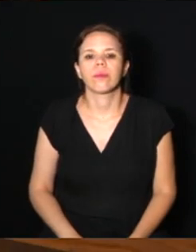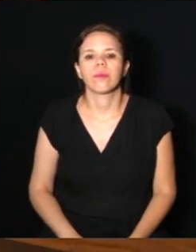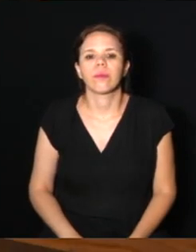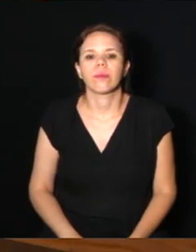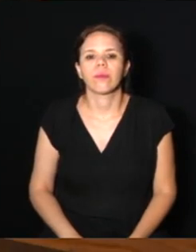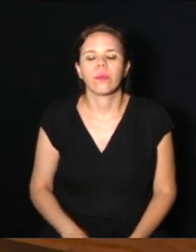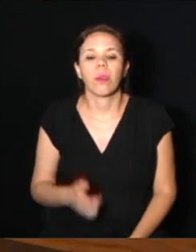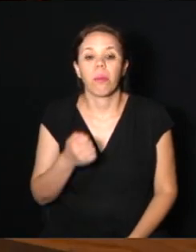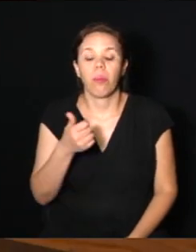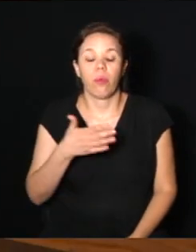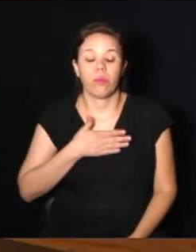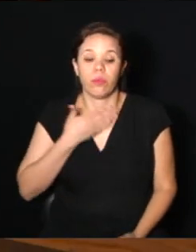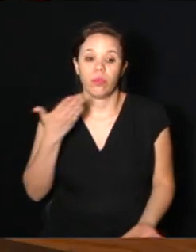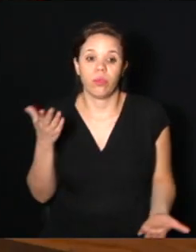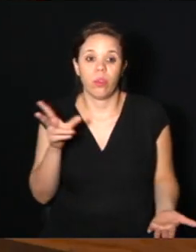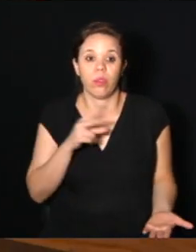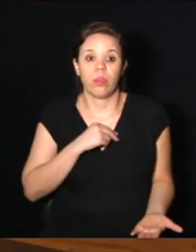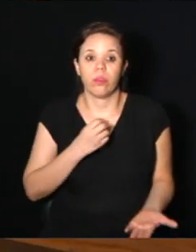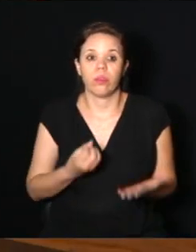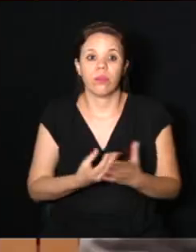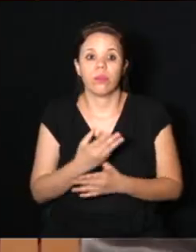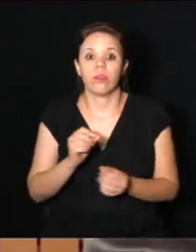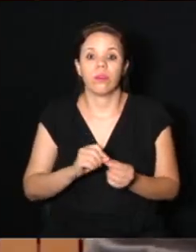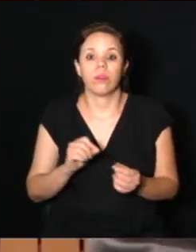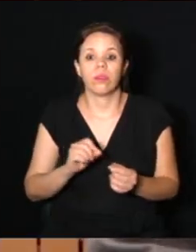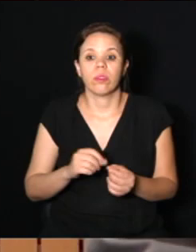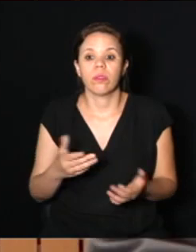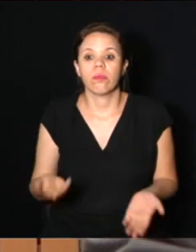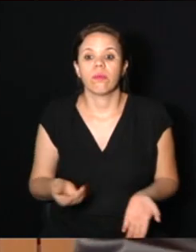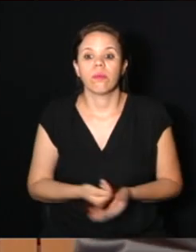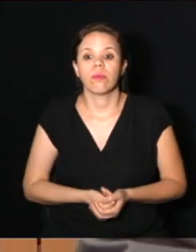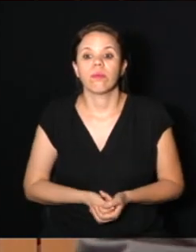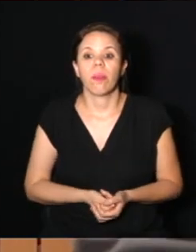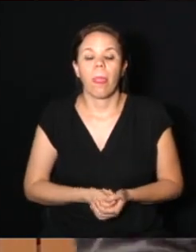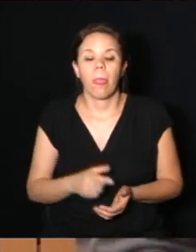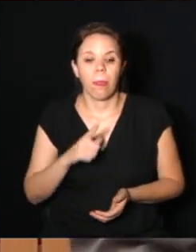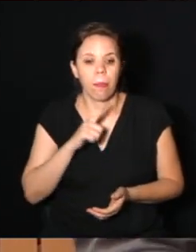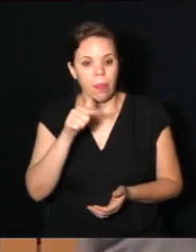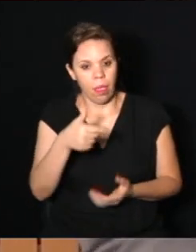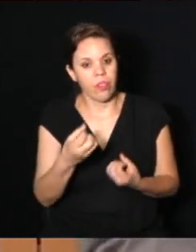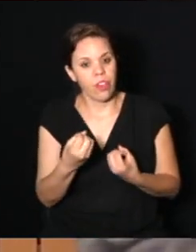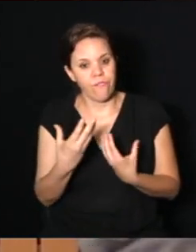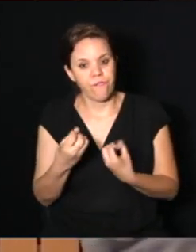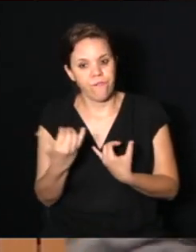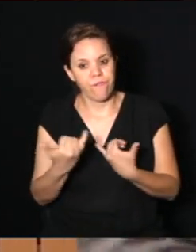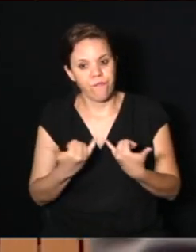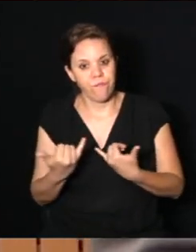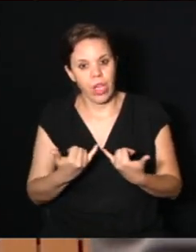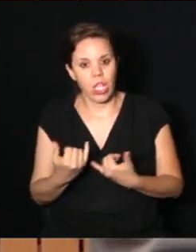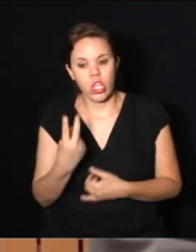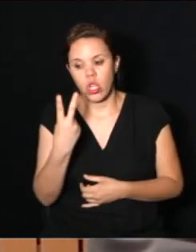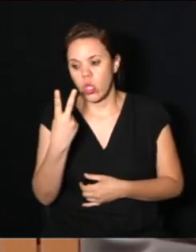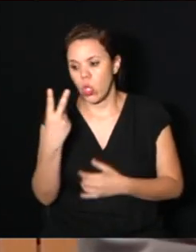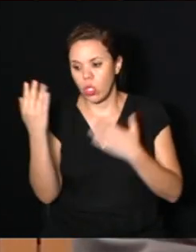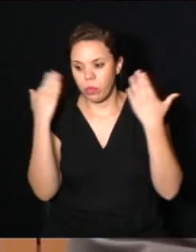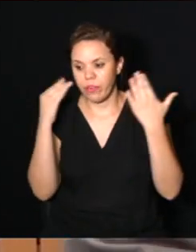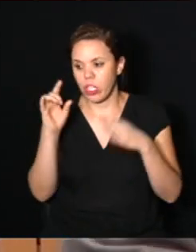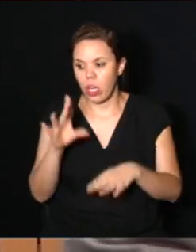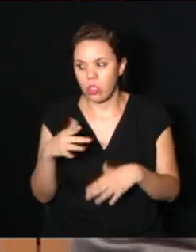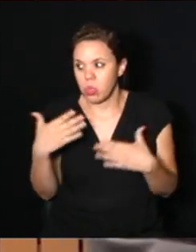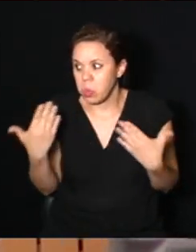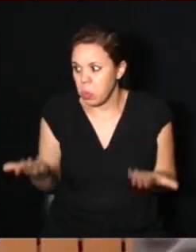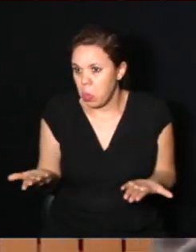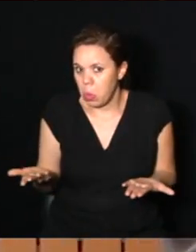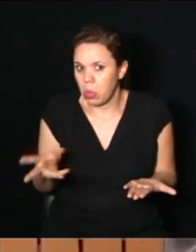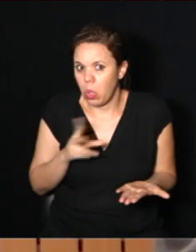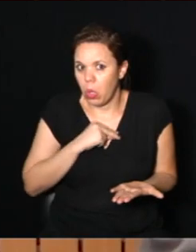Um pouco surpreso em também ter essa informação de apenas 2 profissionais e, além